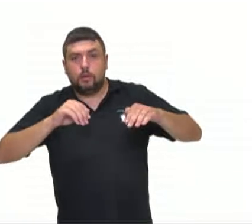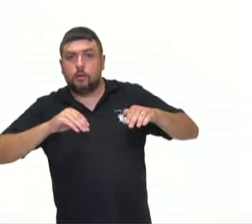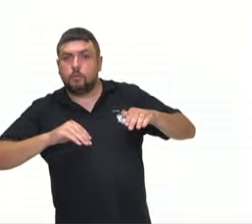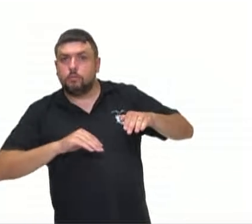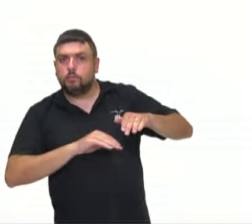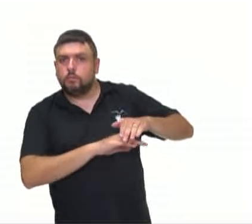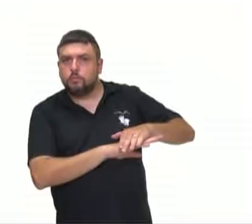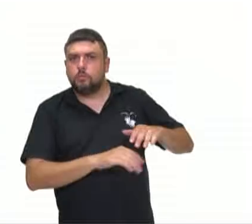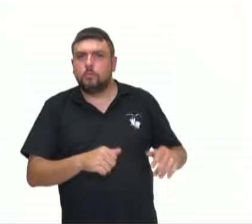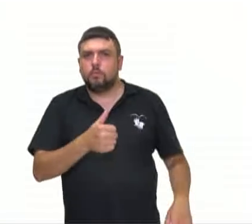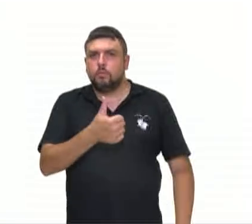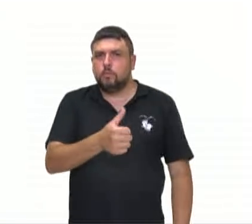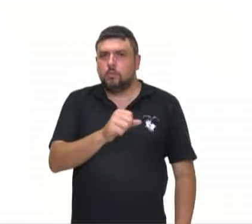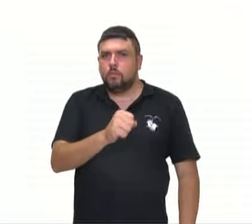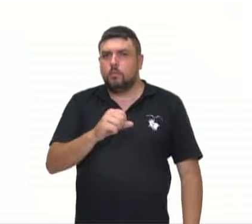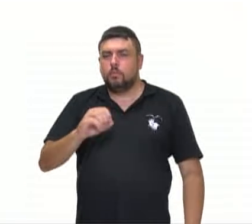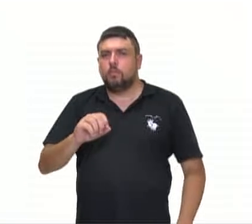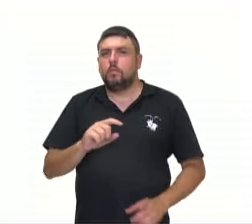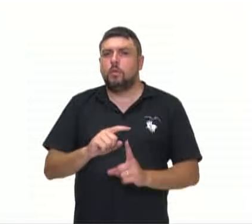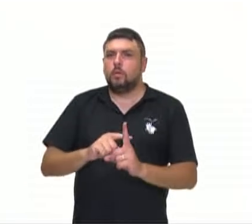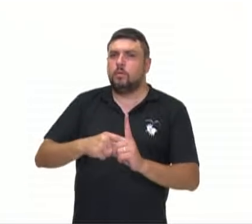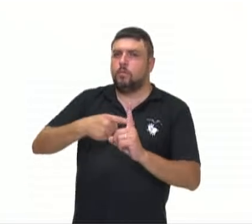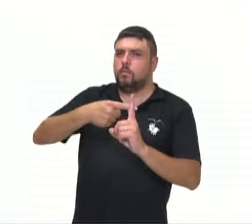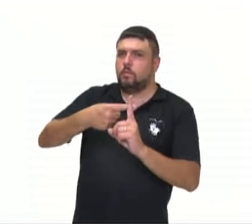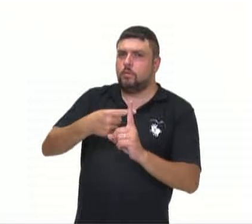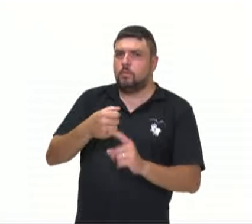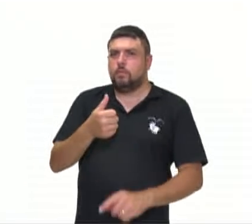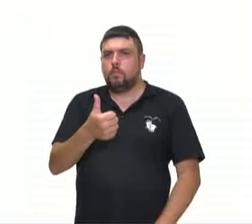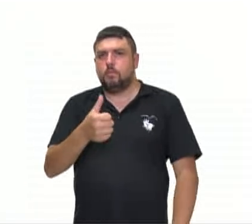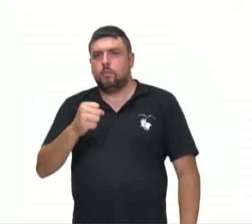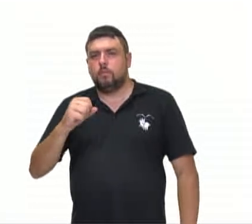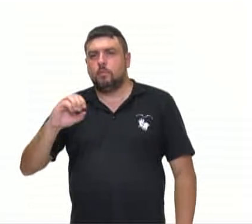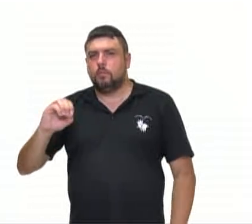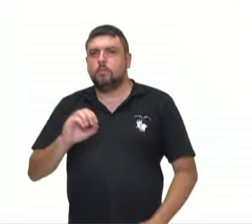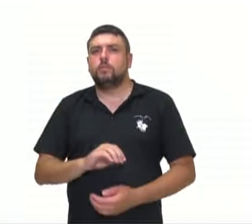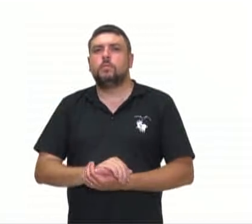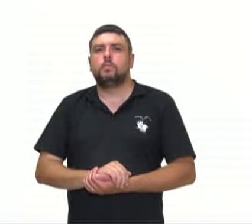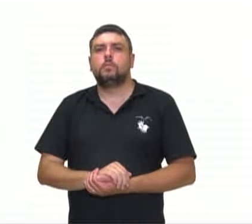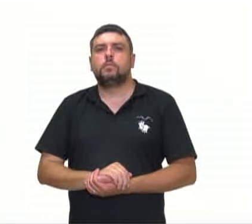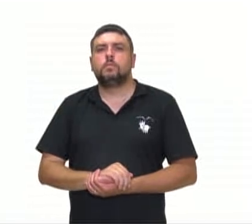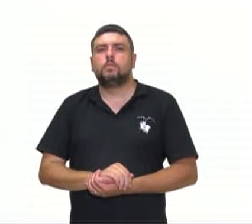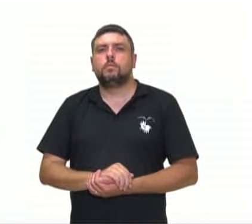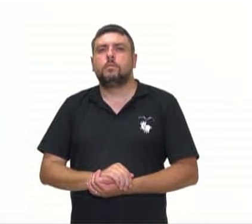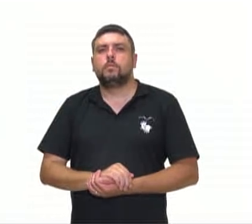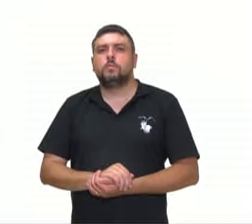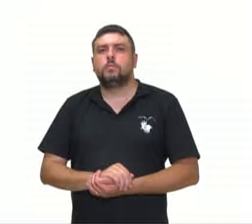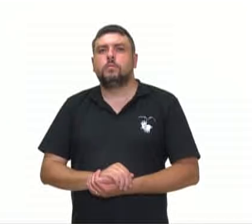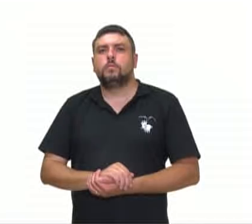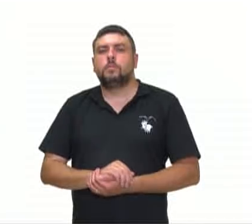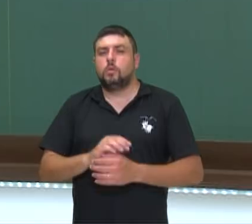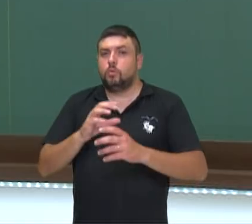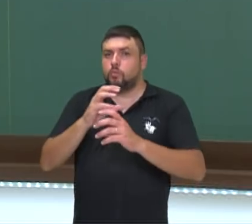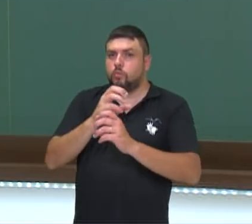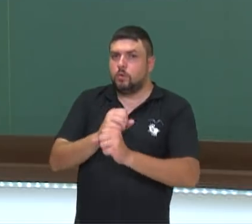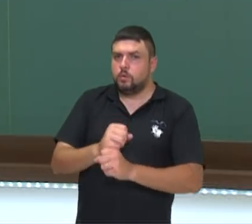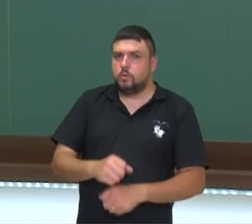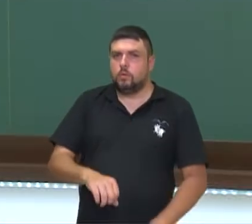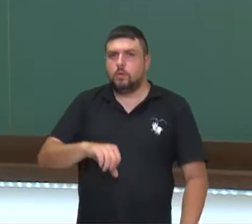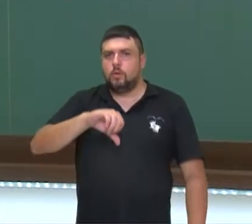colocou 180, então mais 180, tudo bem? Mais 180 ficou com saldo de